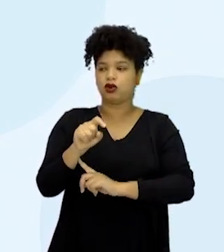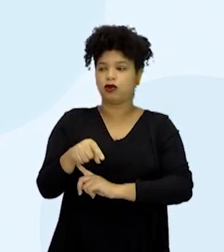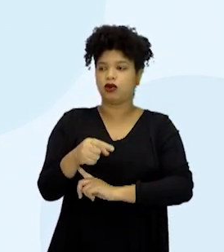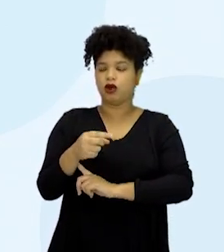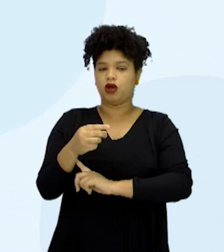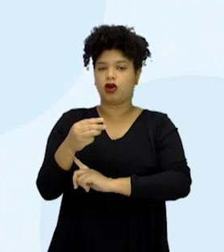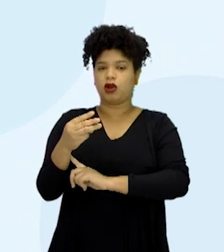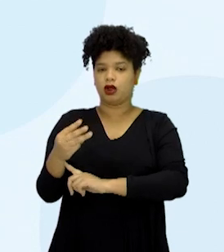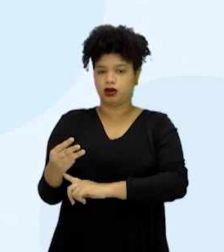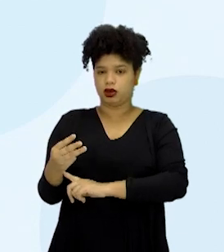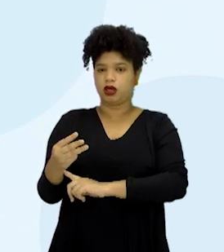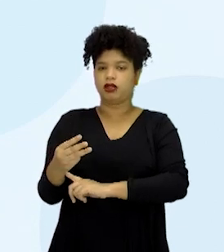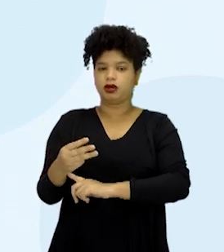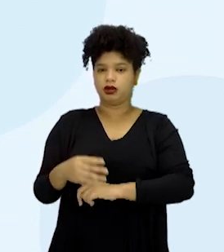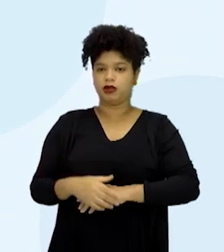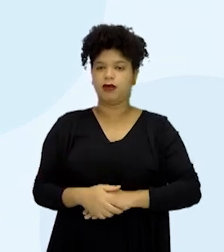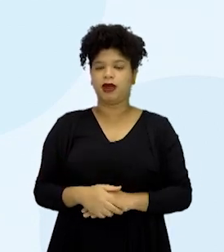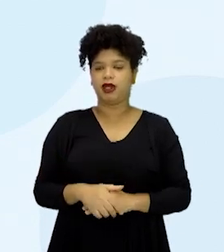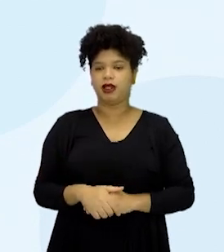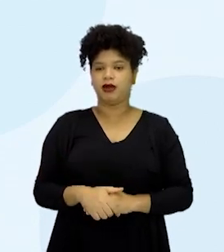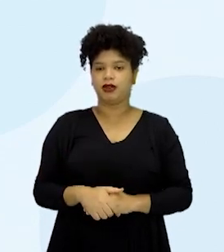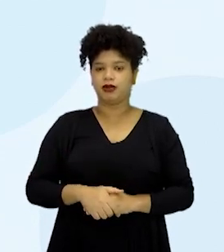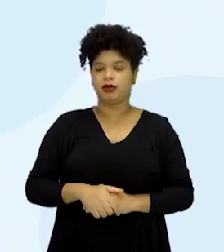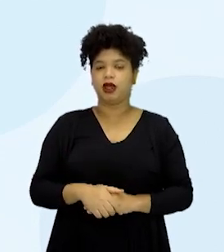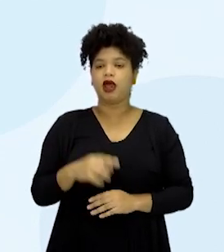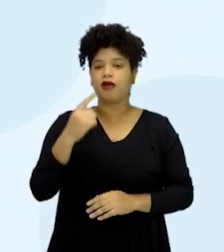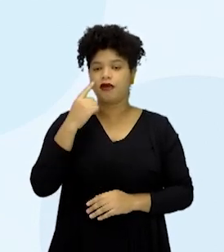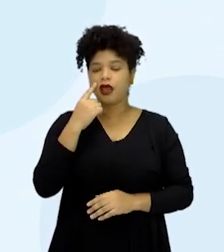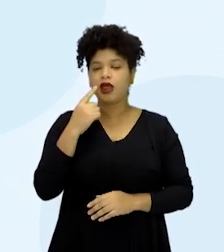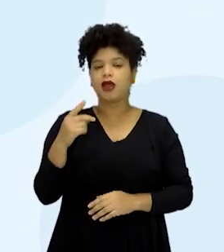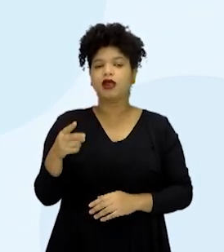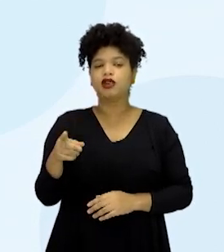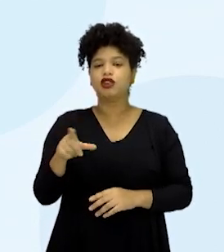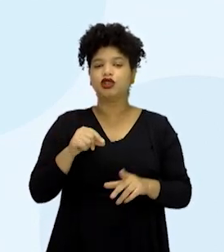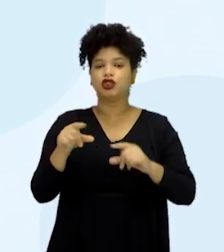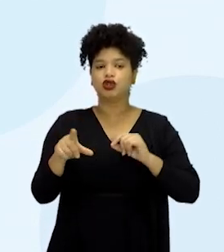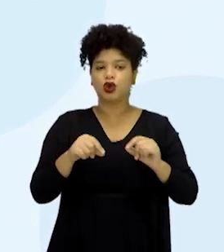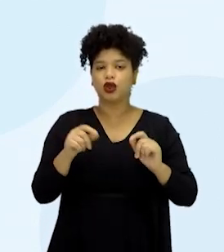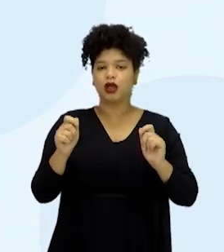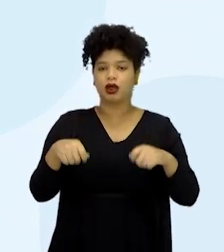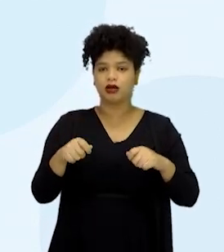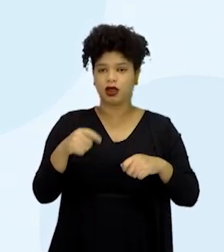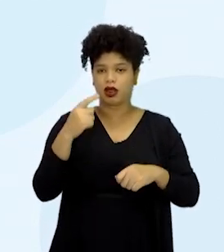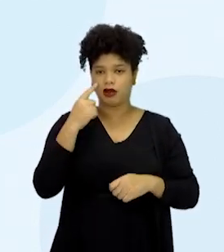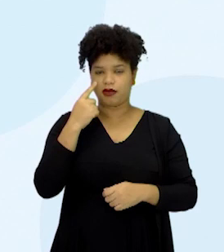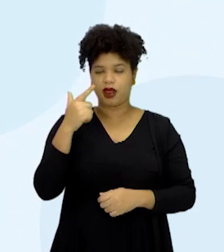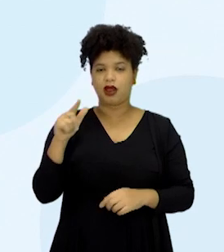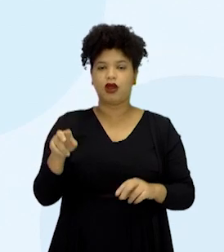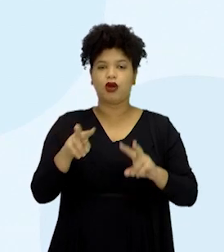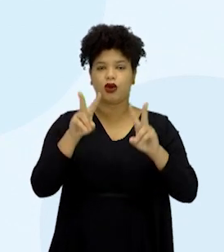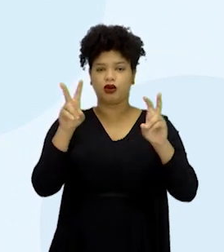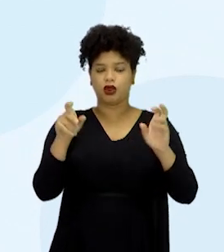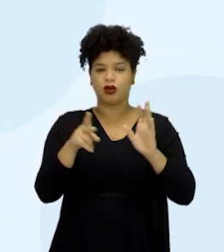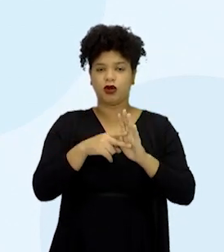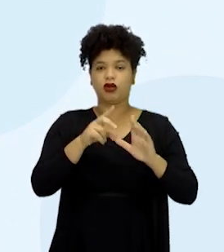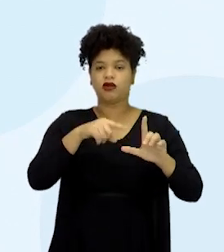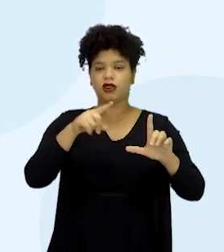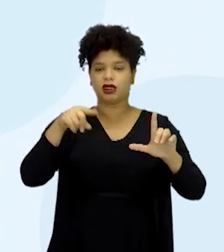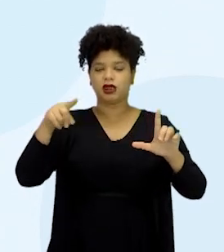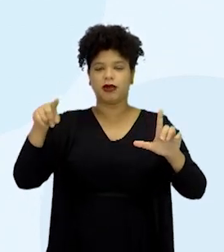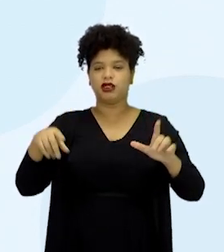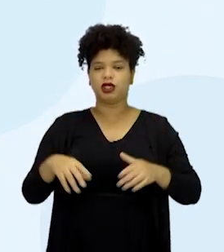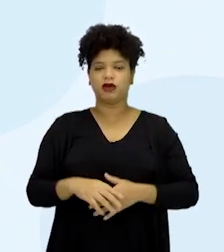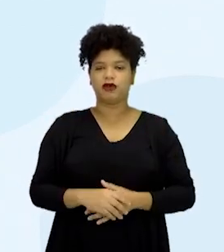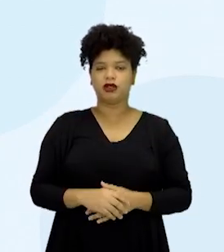82,3% desses alunos, nesse gráfico de pizza. Eles preferem ler em casa. Então, esse foi os nossos resultados em gráficos,